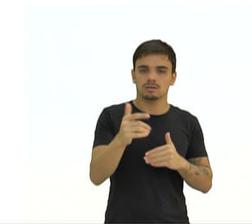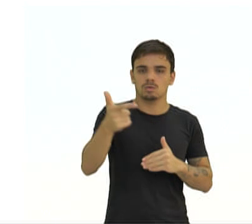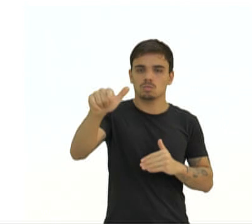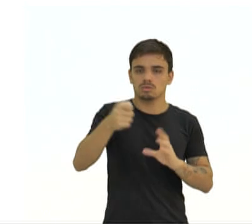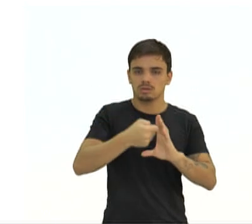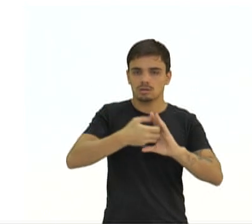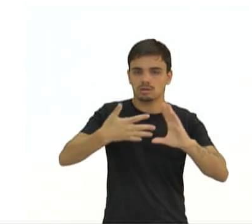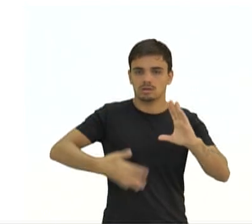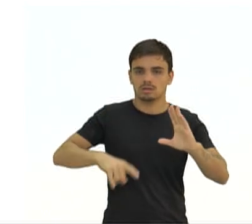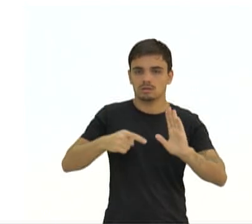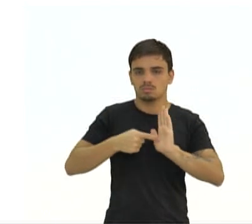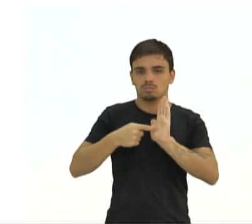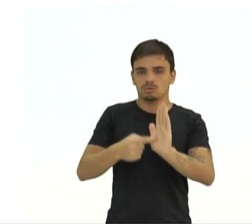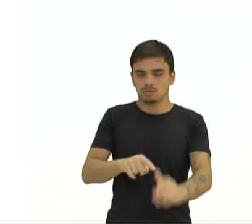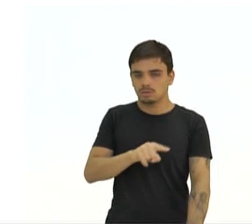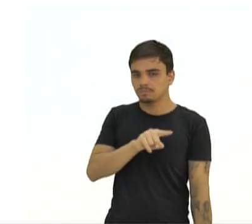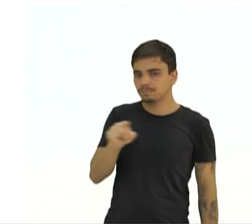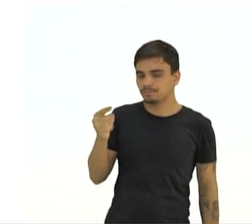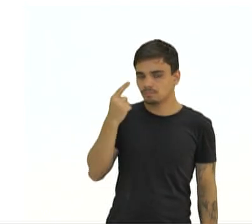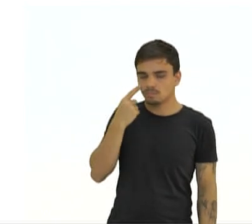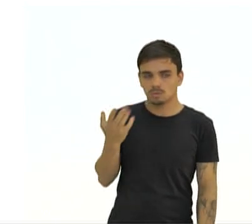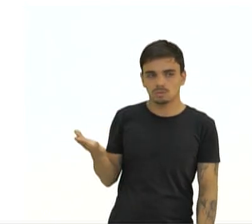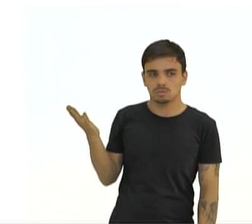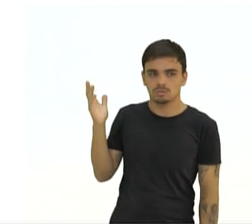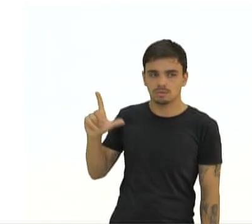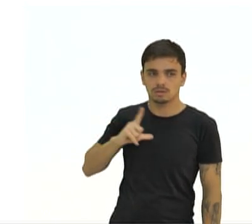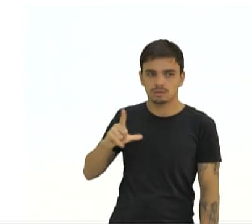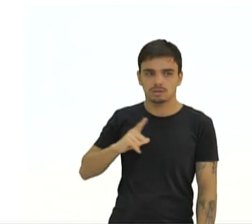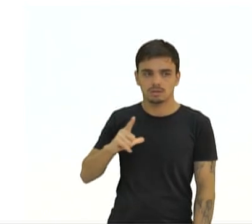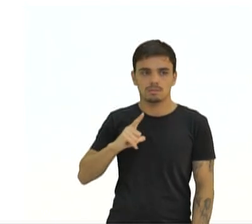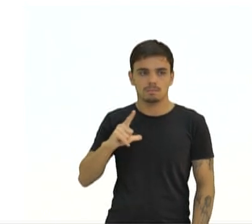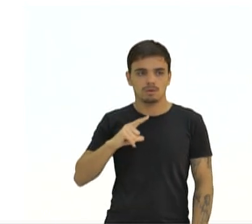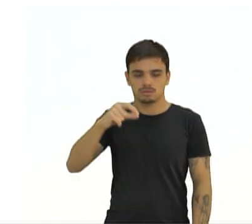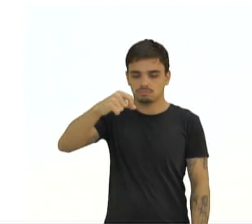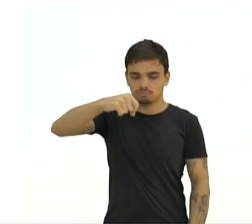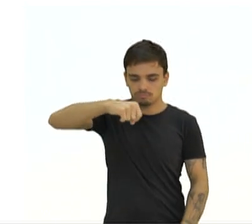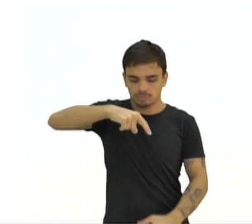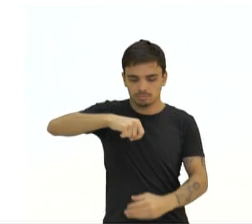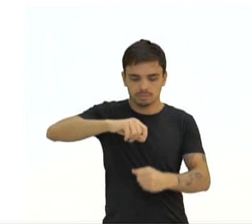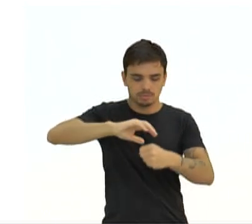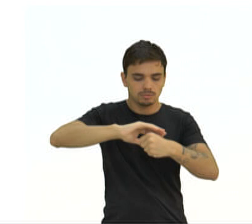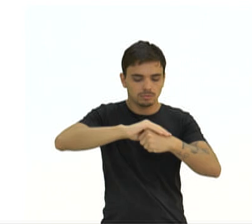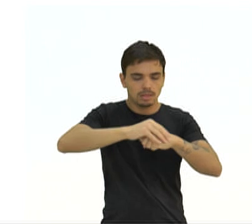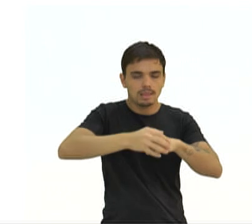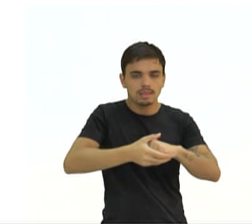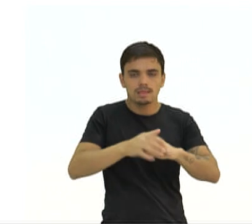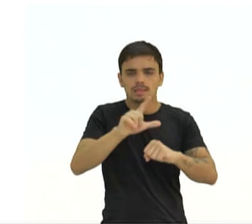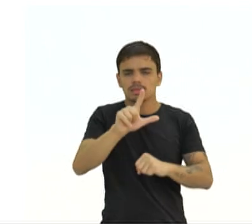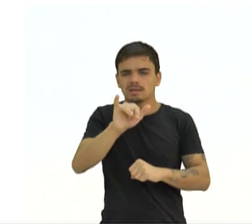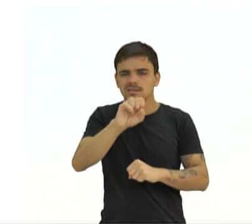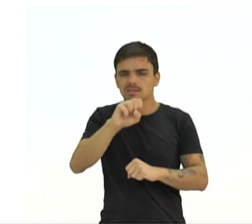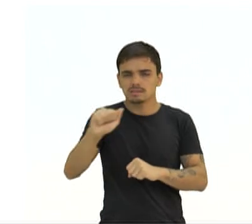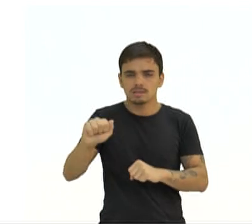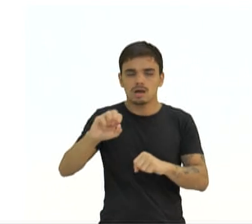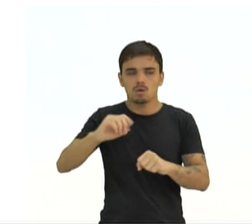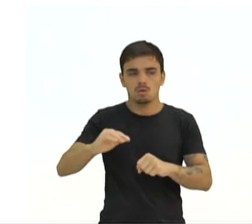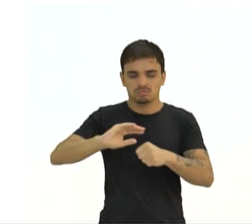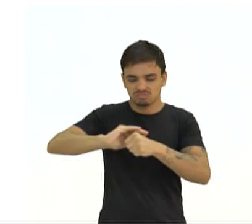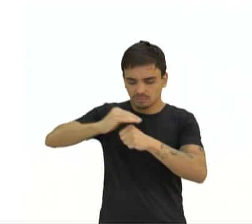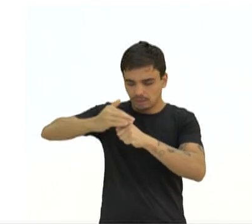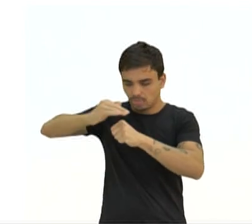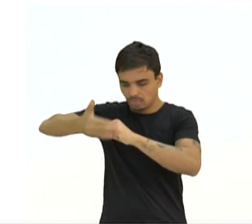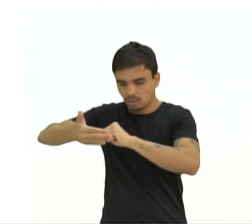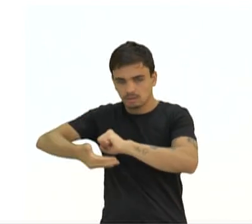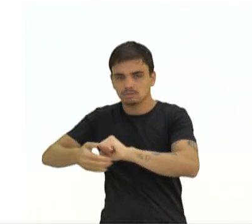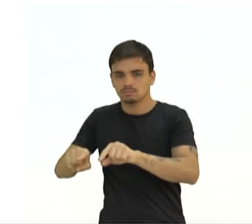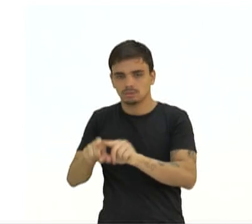Olha a Ervilha poderá ter semente Lisa ou semente rugosa quando Mendel fez o cruzamento entre